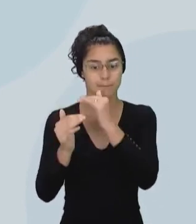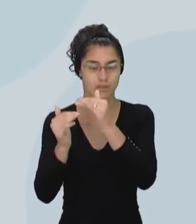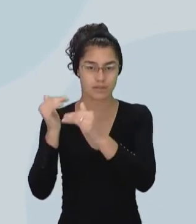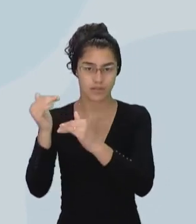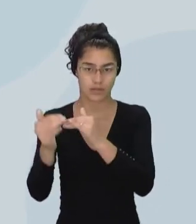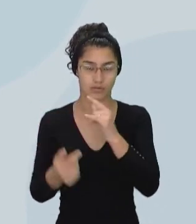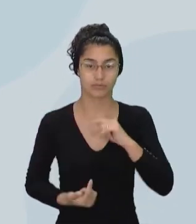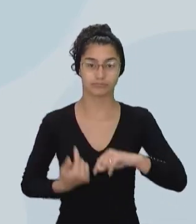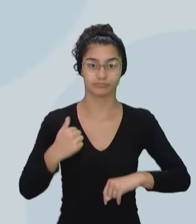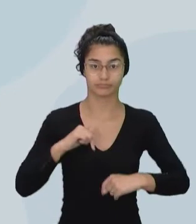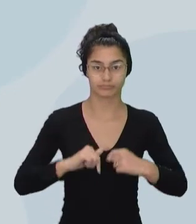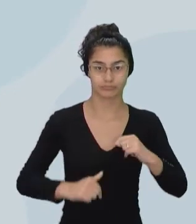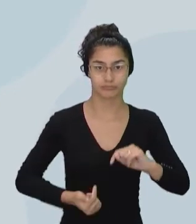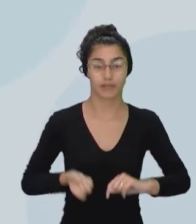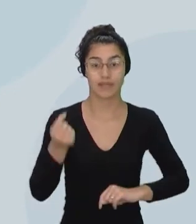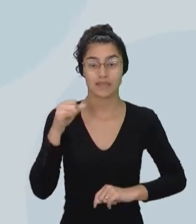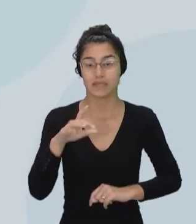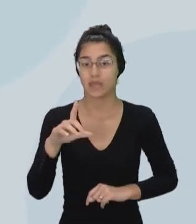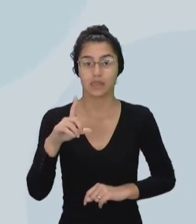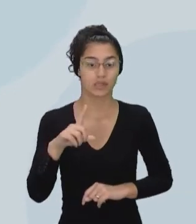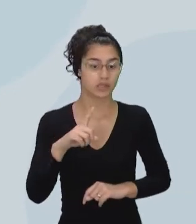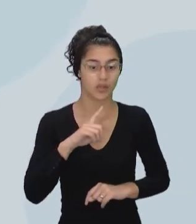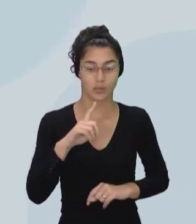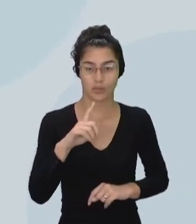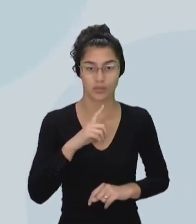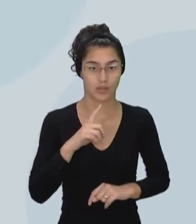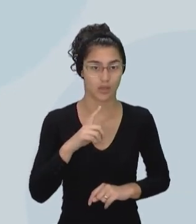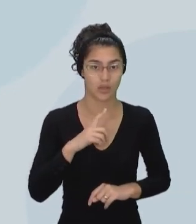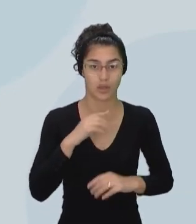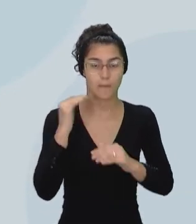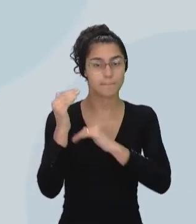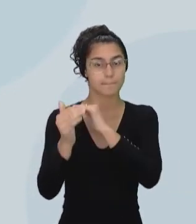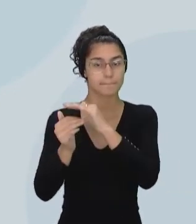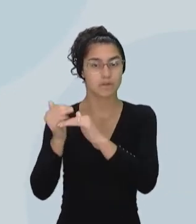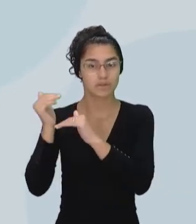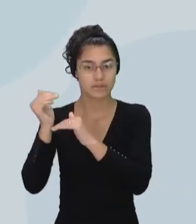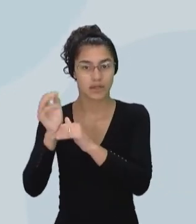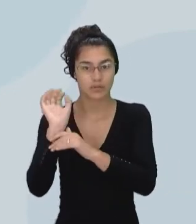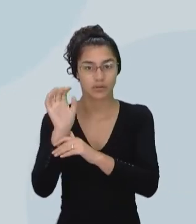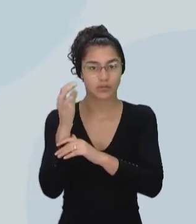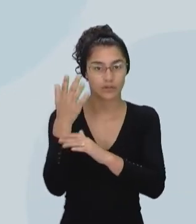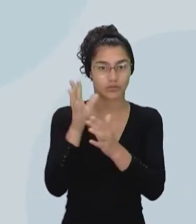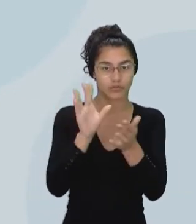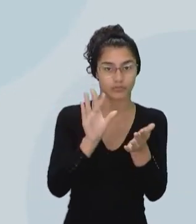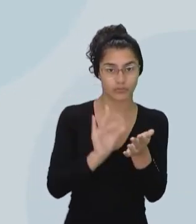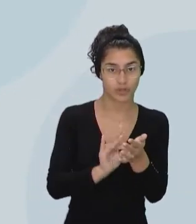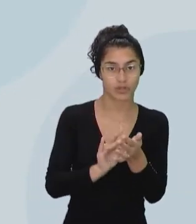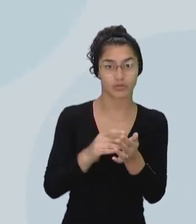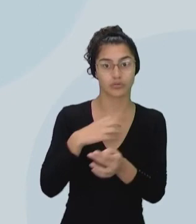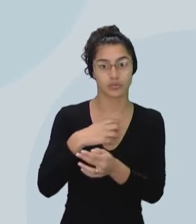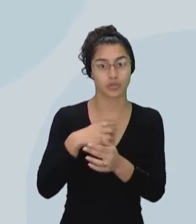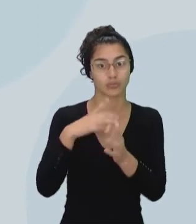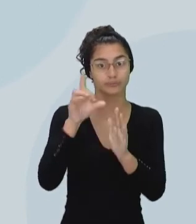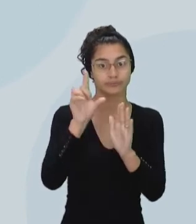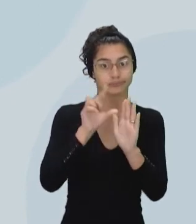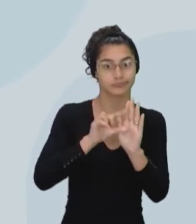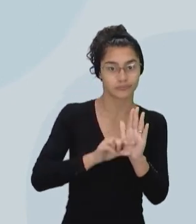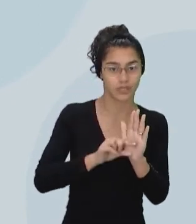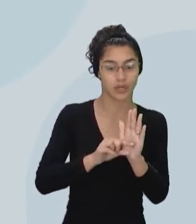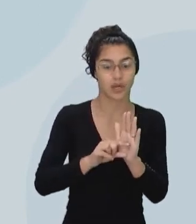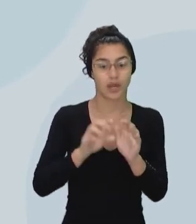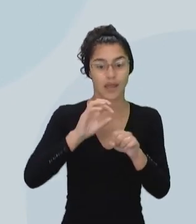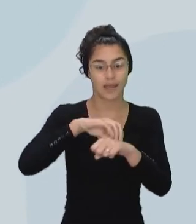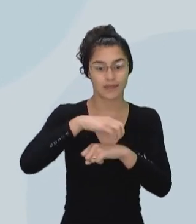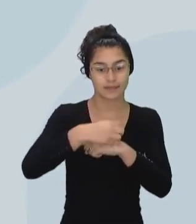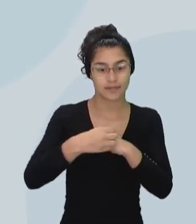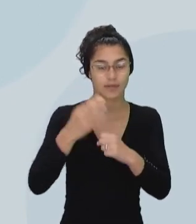digestório. Se eu não tenho ali, esse processo acontecendo, no caso da desnutrição, as